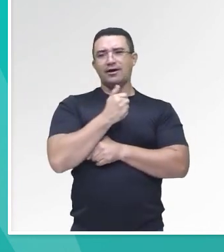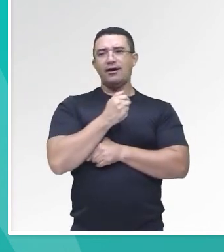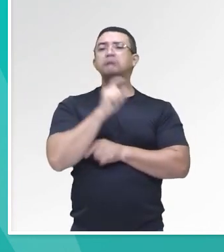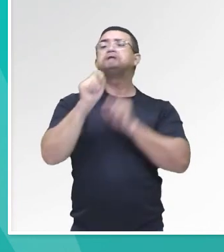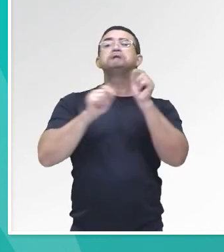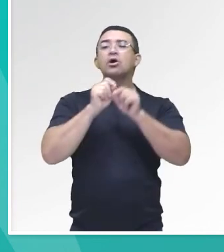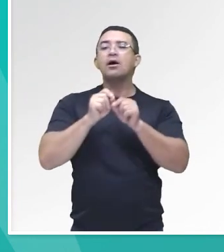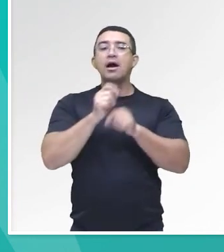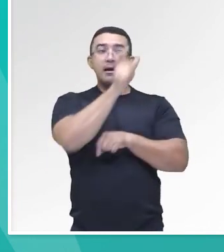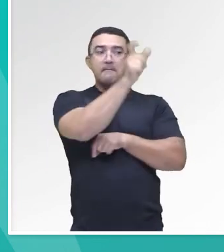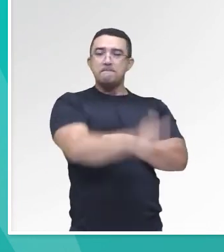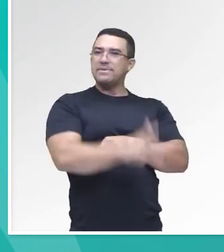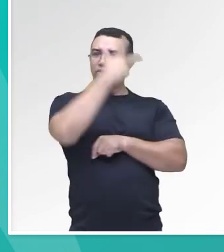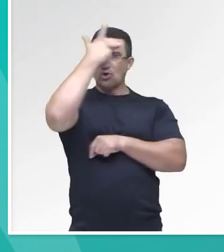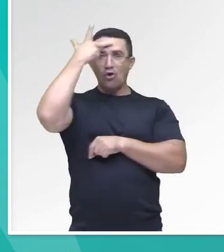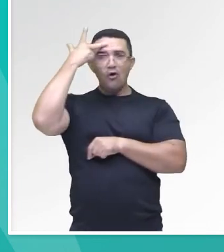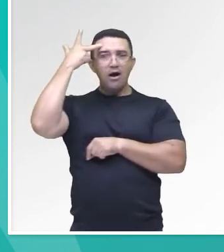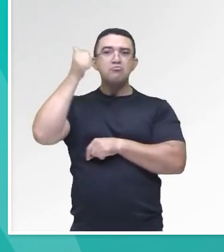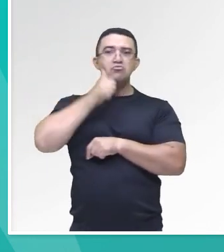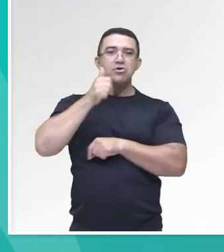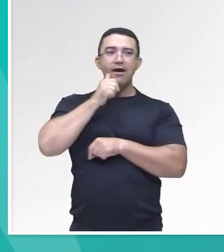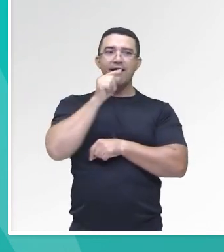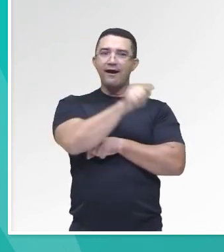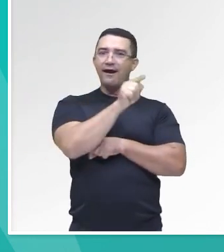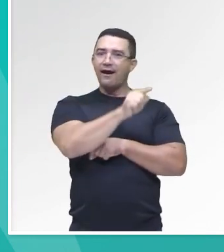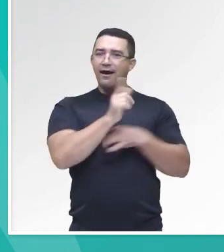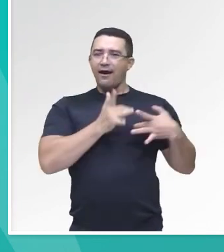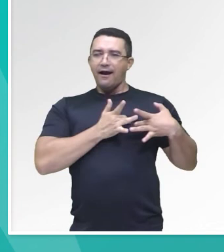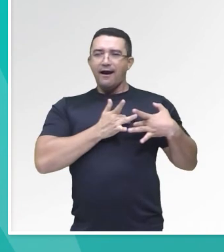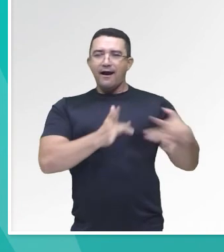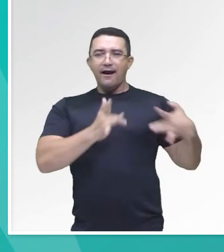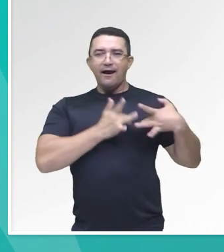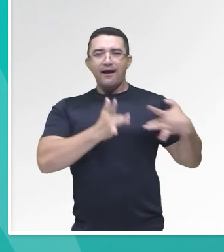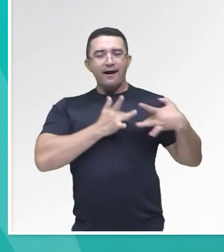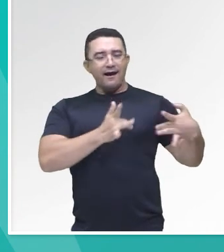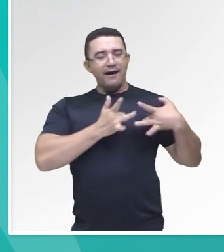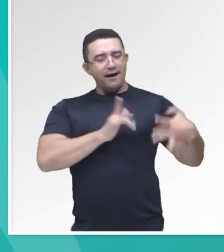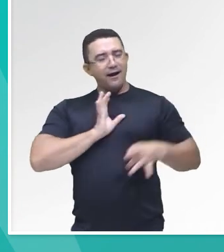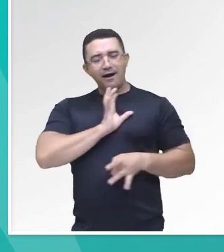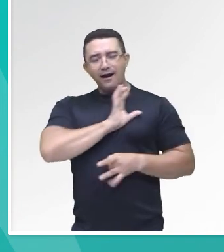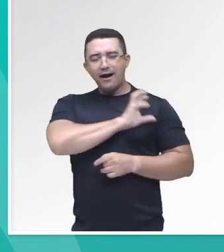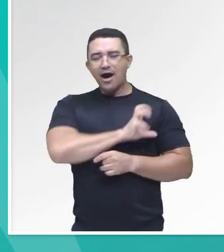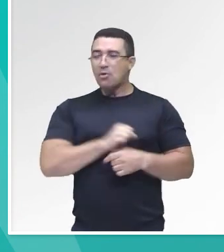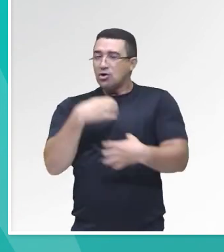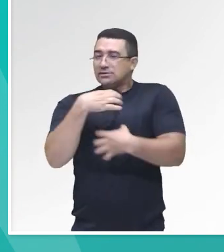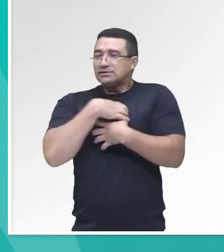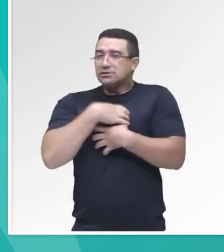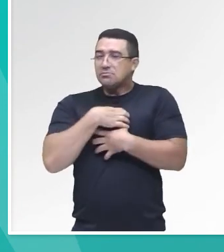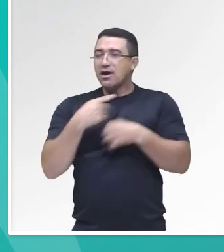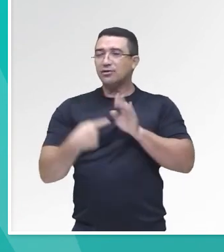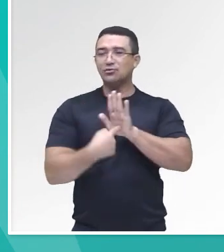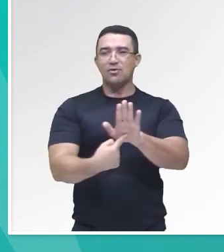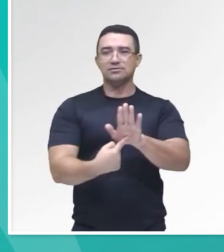a pessoa, né? Por quem ele está declarando o seu sentimento, não é isso?